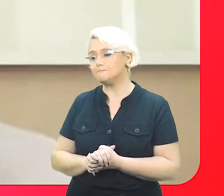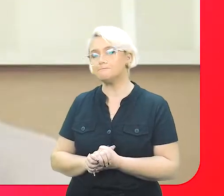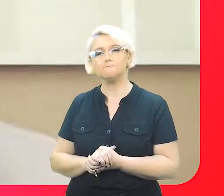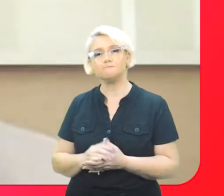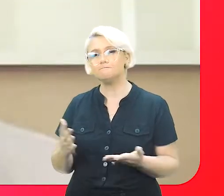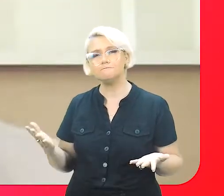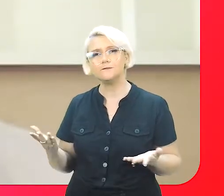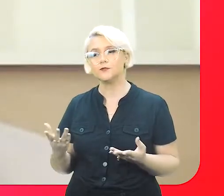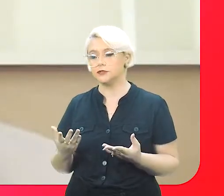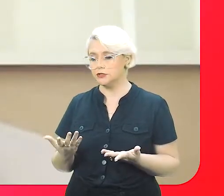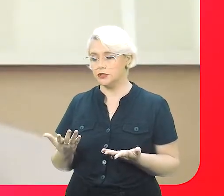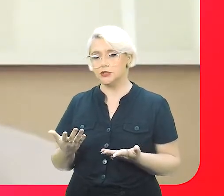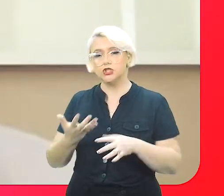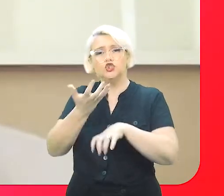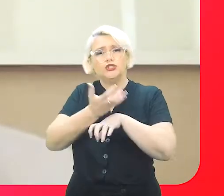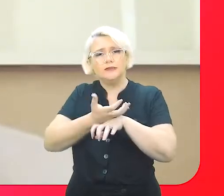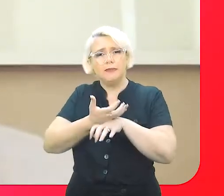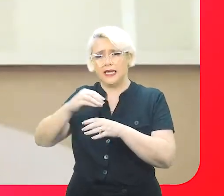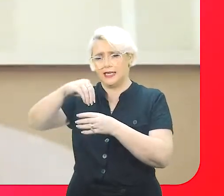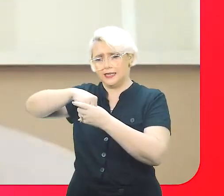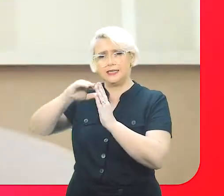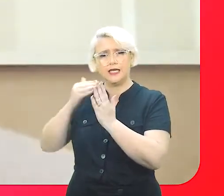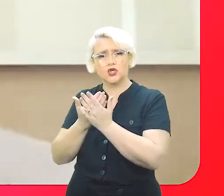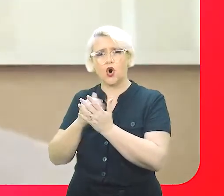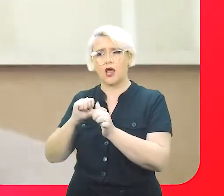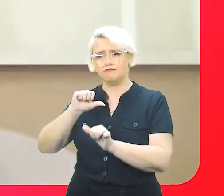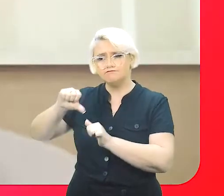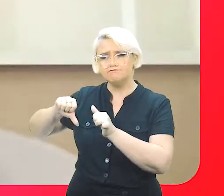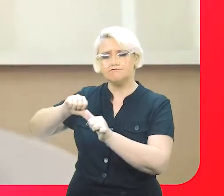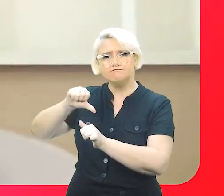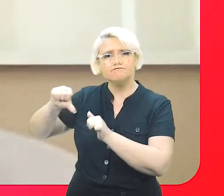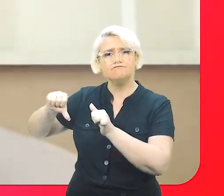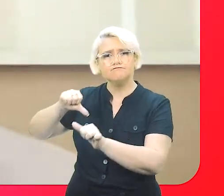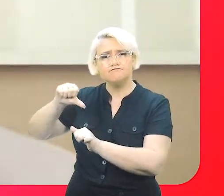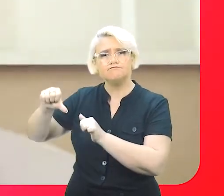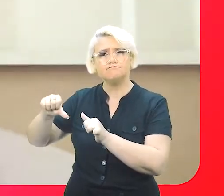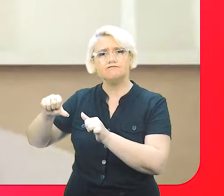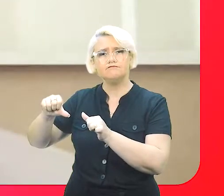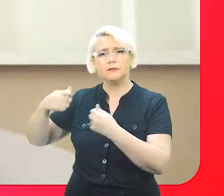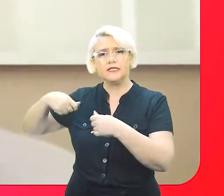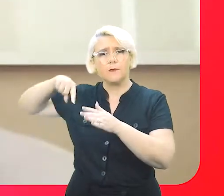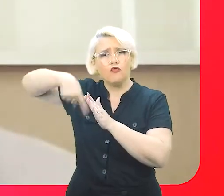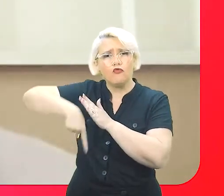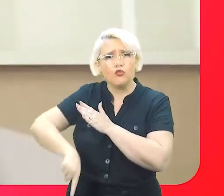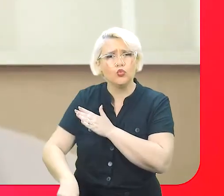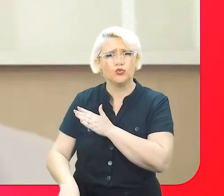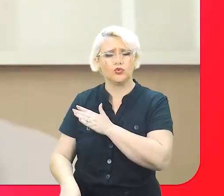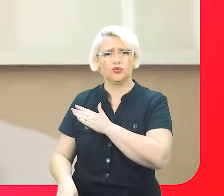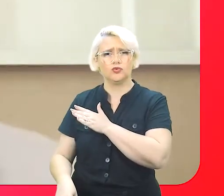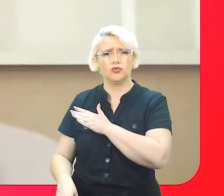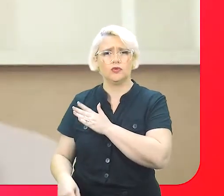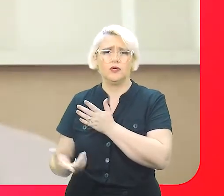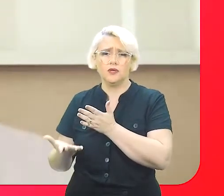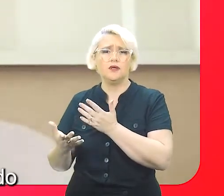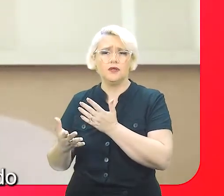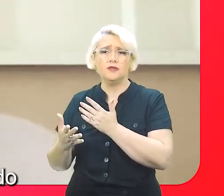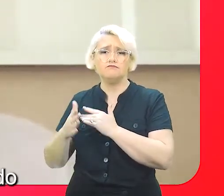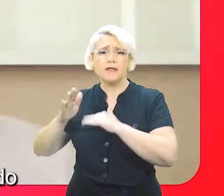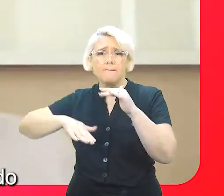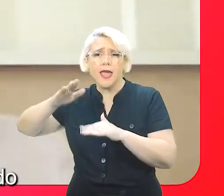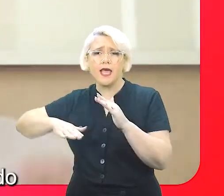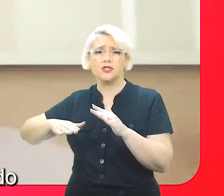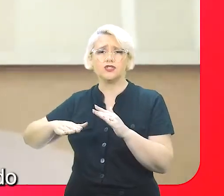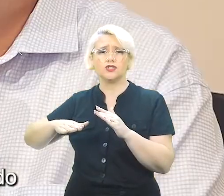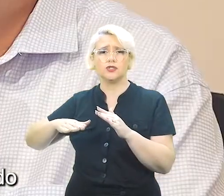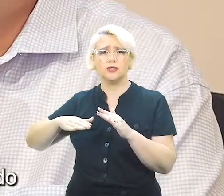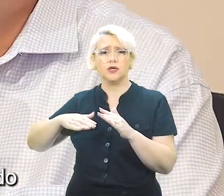o currículo ele vai se tornando cada vez mais aprofundado conforme o